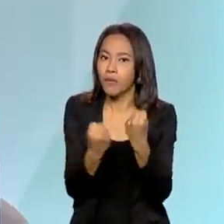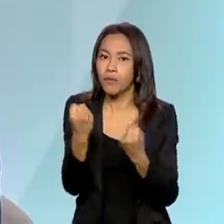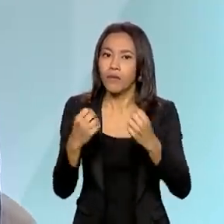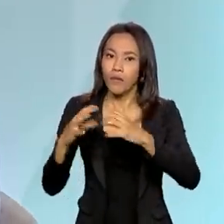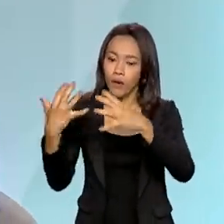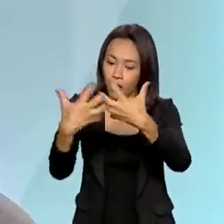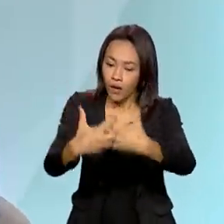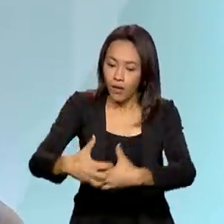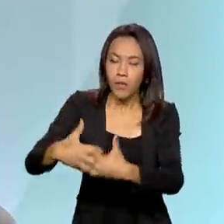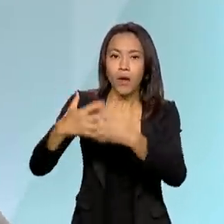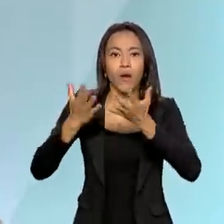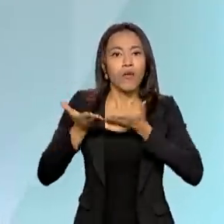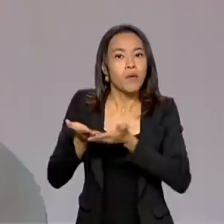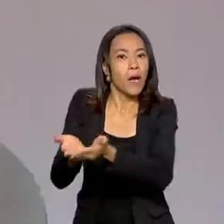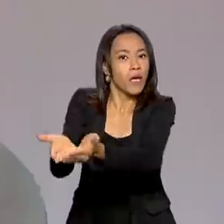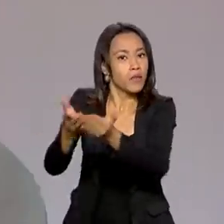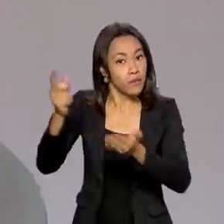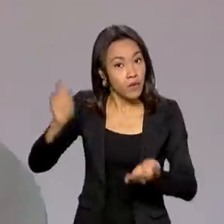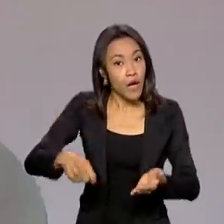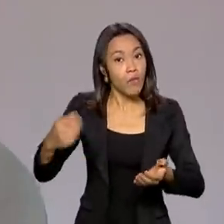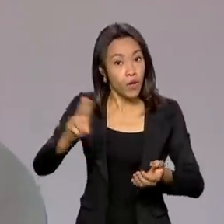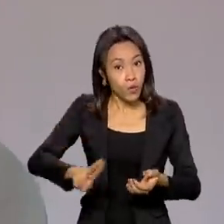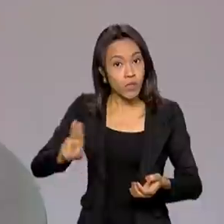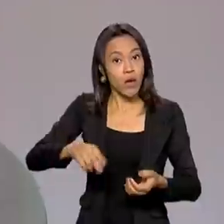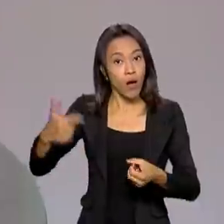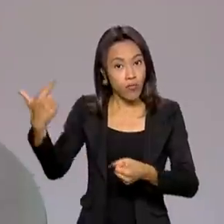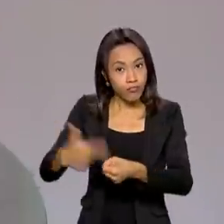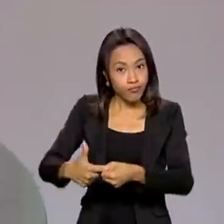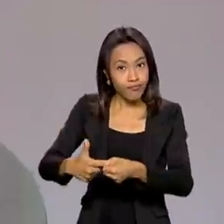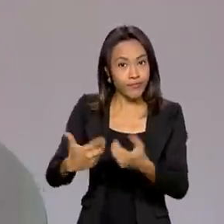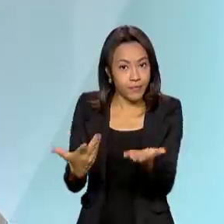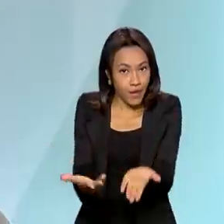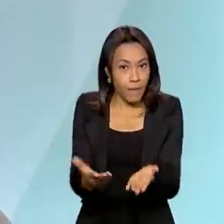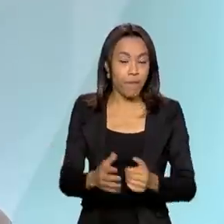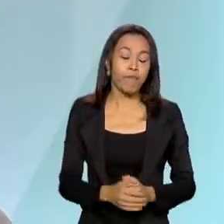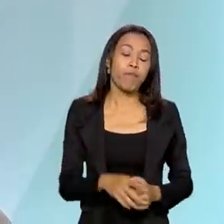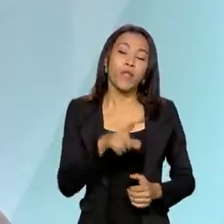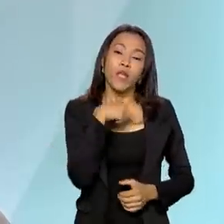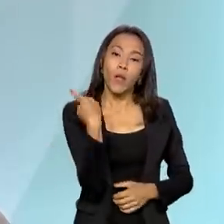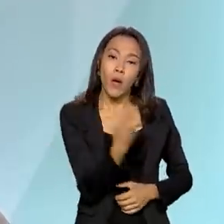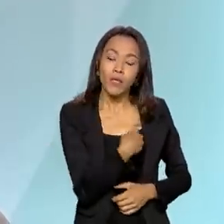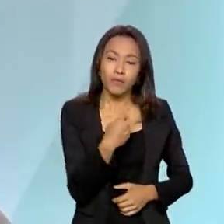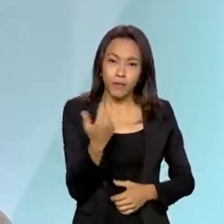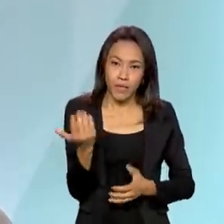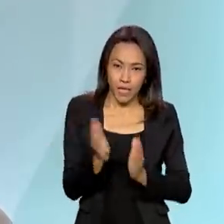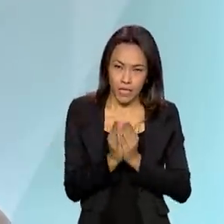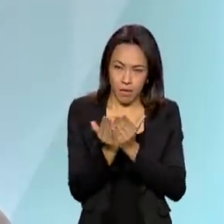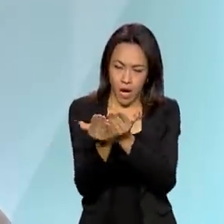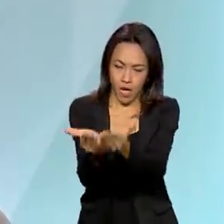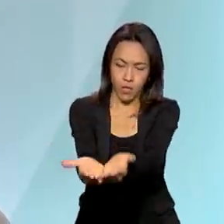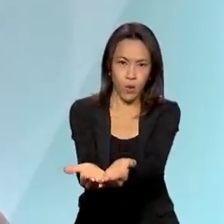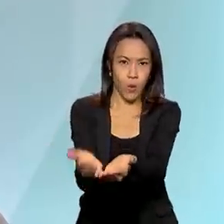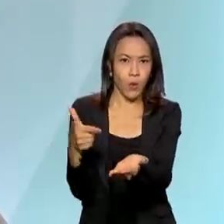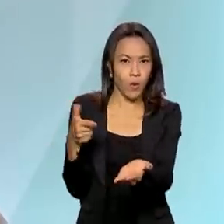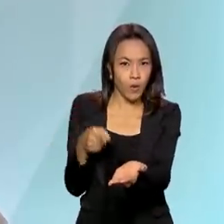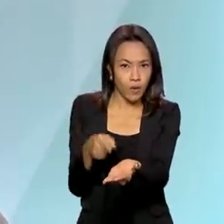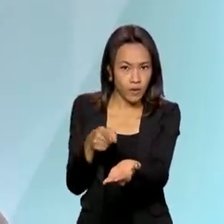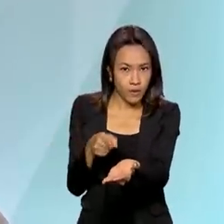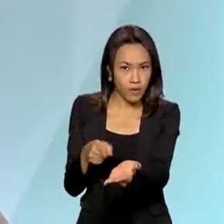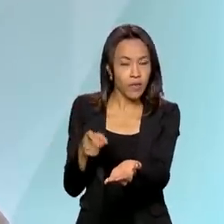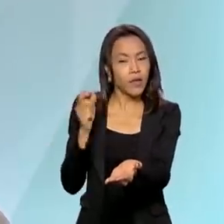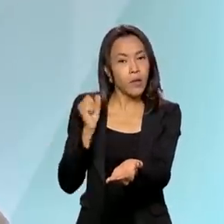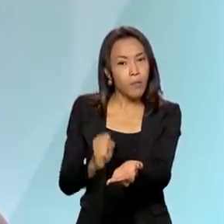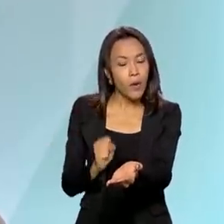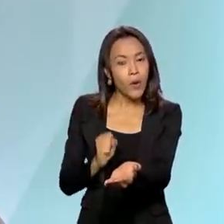embarcação. Algumas possibilidades que nós estamos enxergando é que as embarcações podem ser transformadas, podem ser